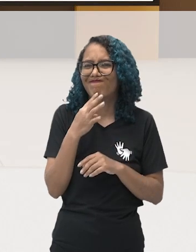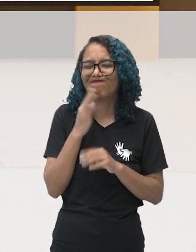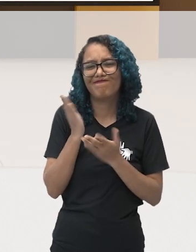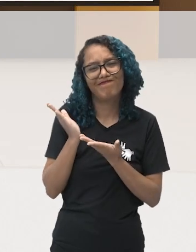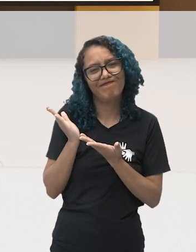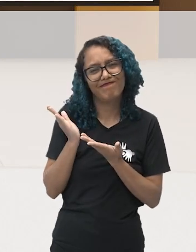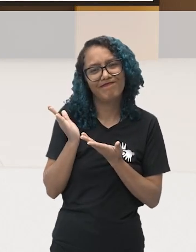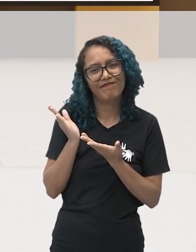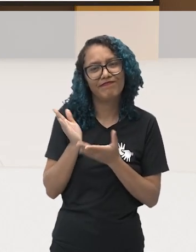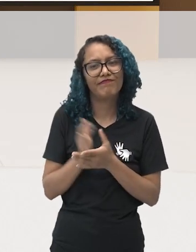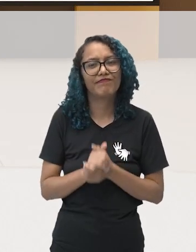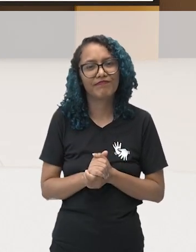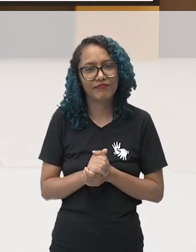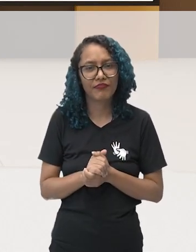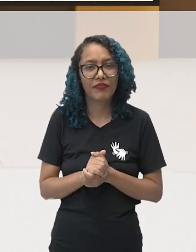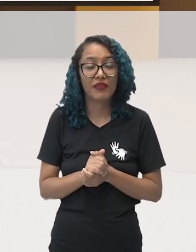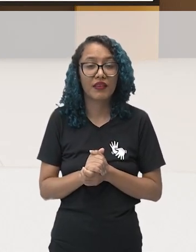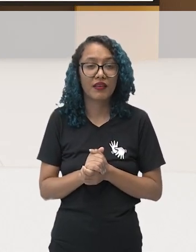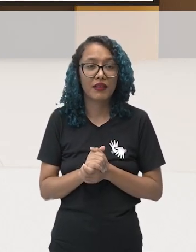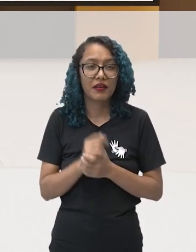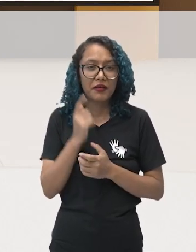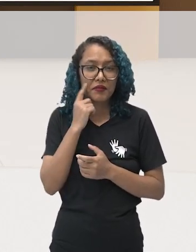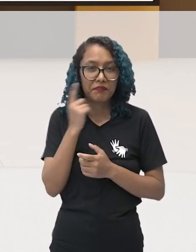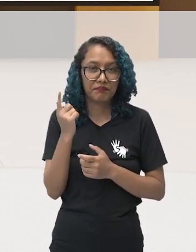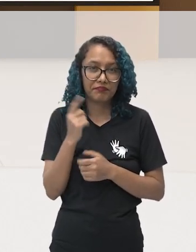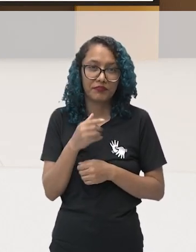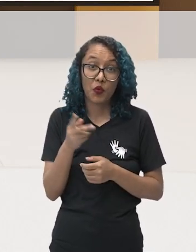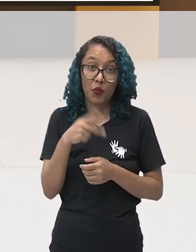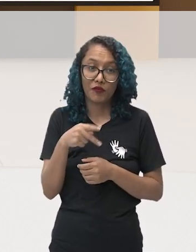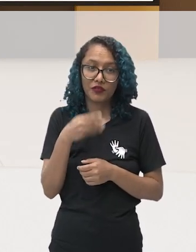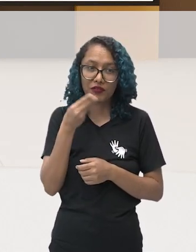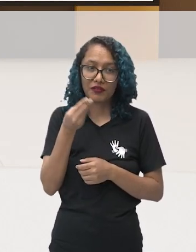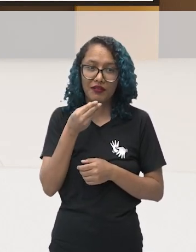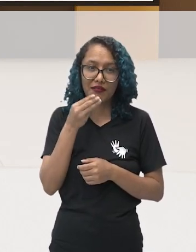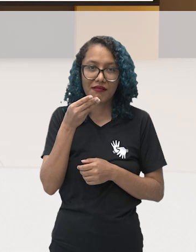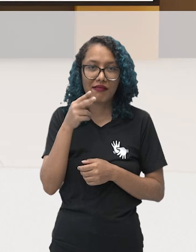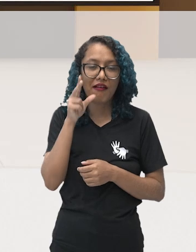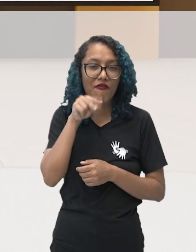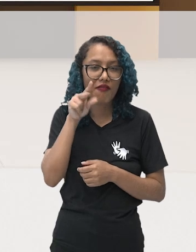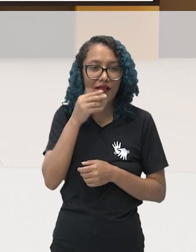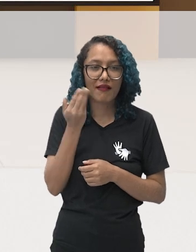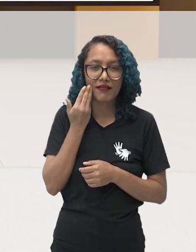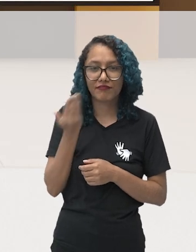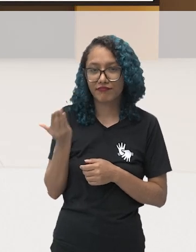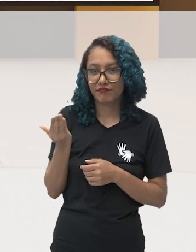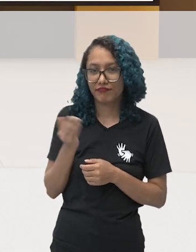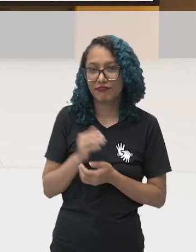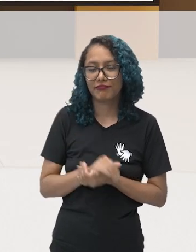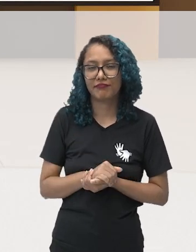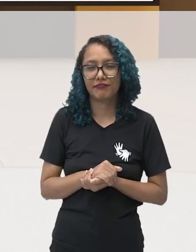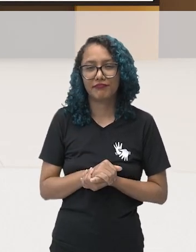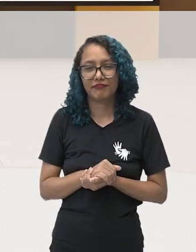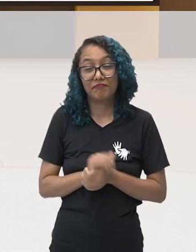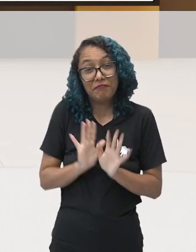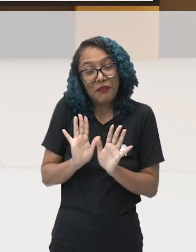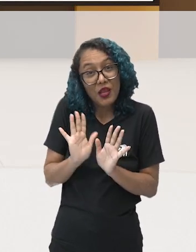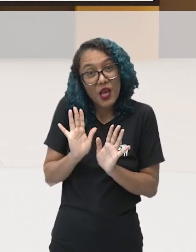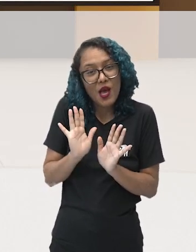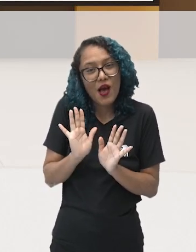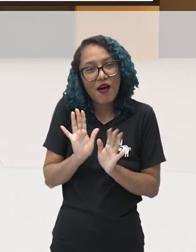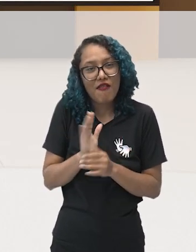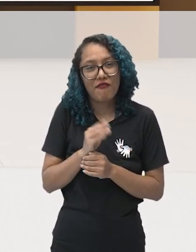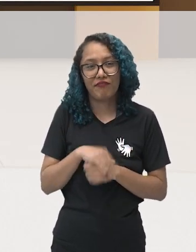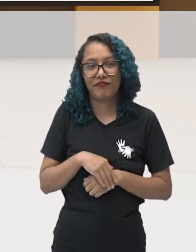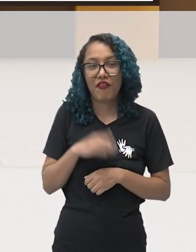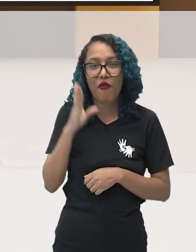aí, né? Acredito que seja o Apoliota Piti Wawaiane Werekená. Acredito que seja assim,